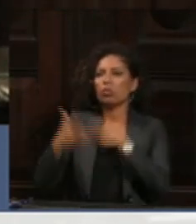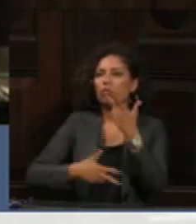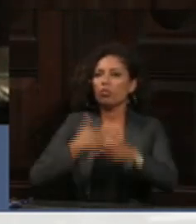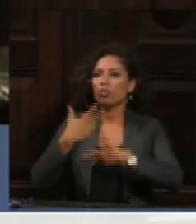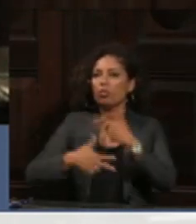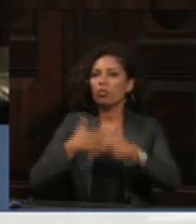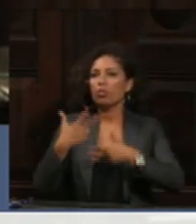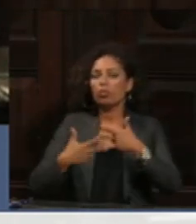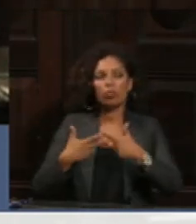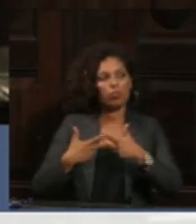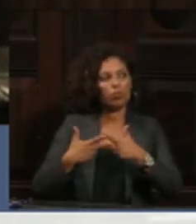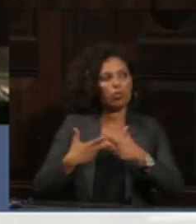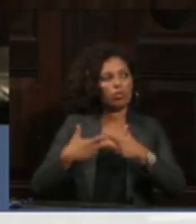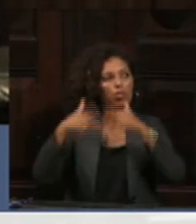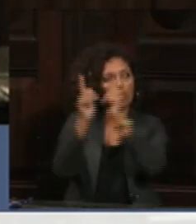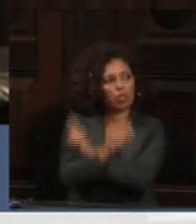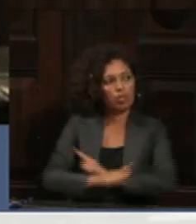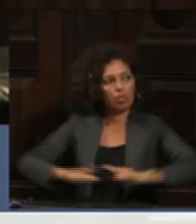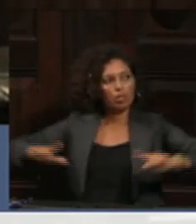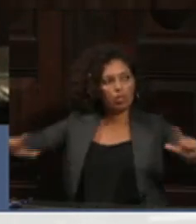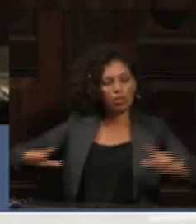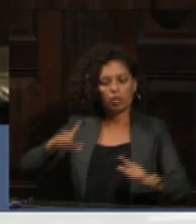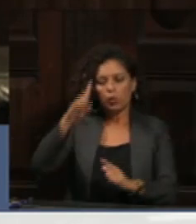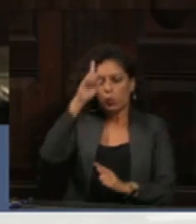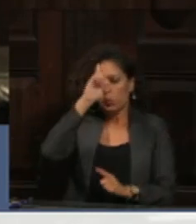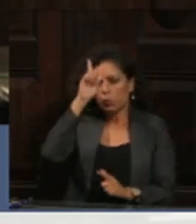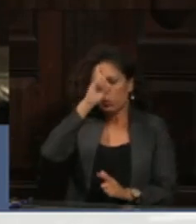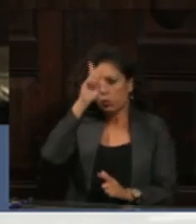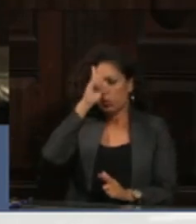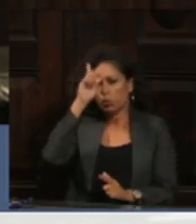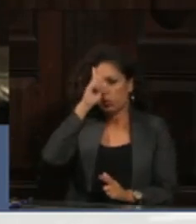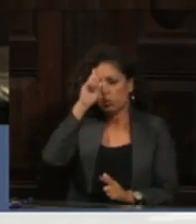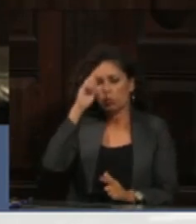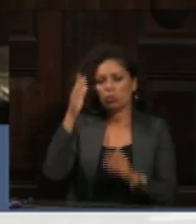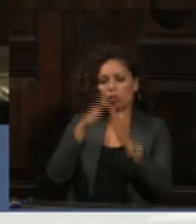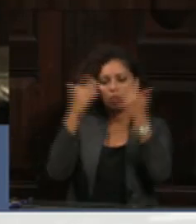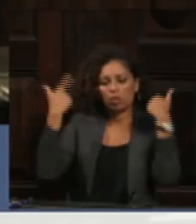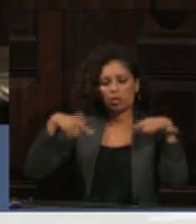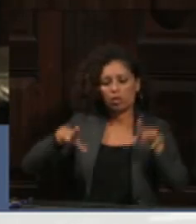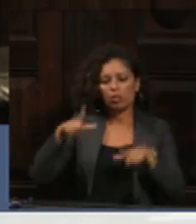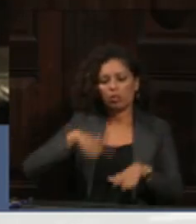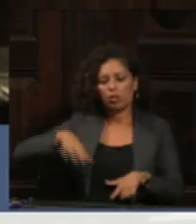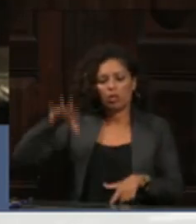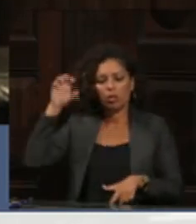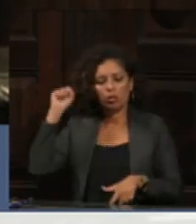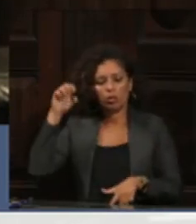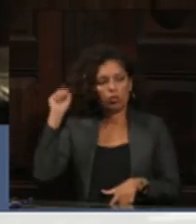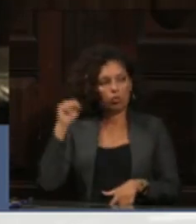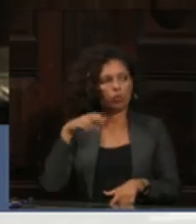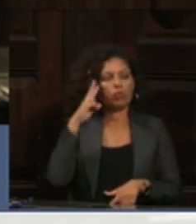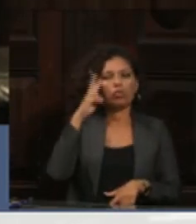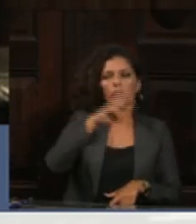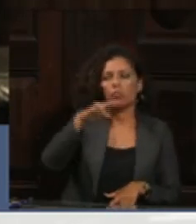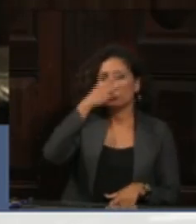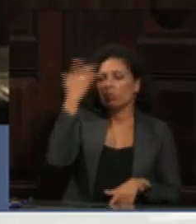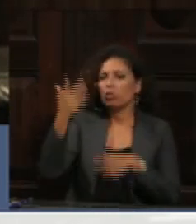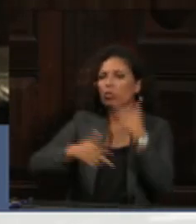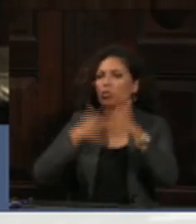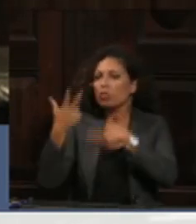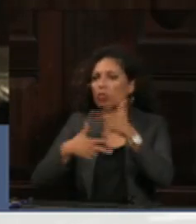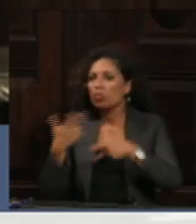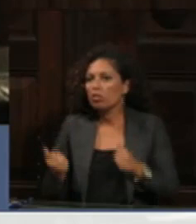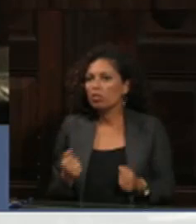audiência, que cresce a cada dia na TV Alerj. A gente já recebe retorno de que a gente